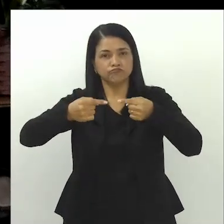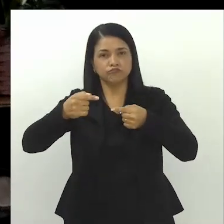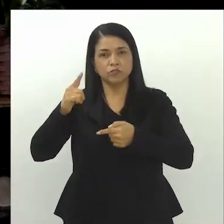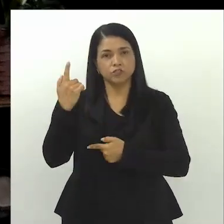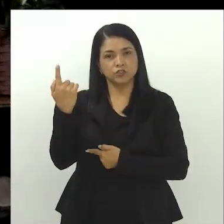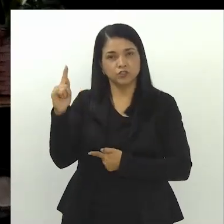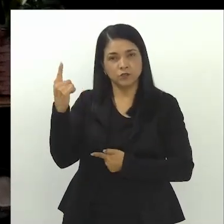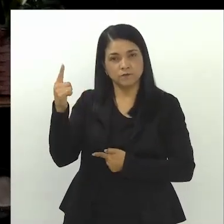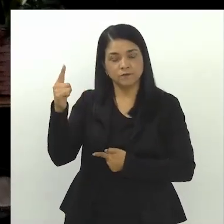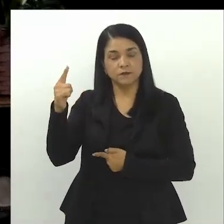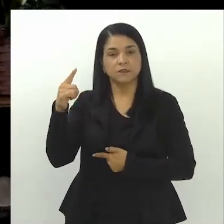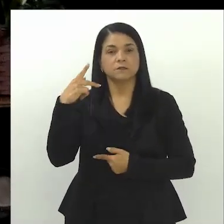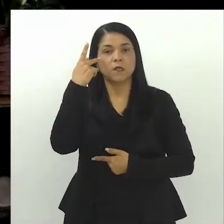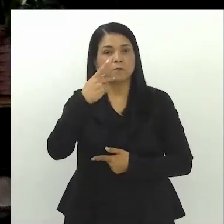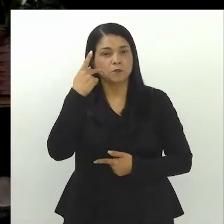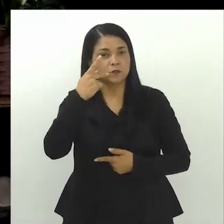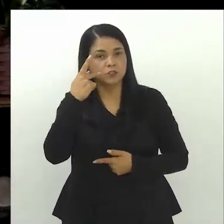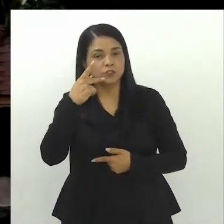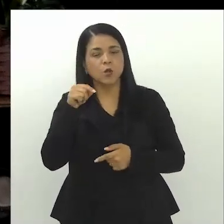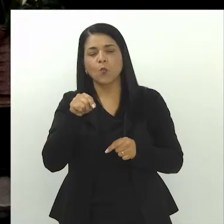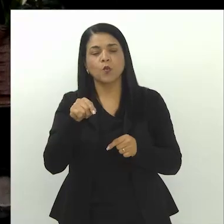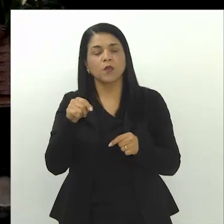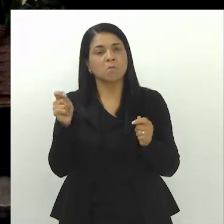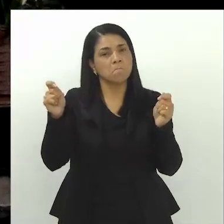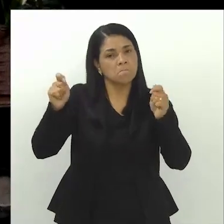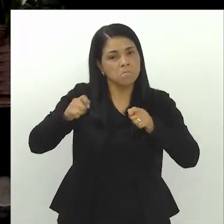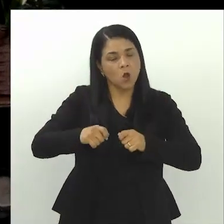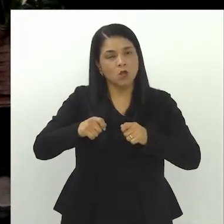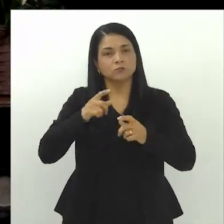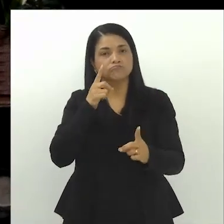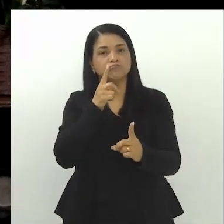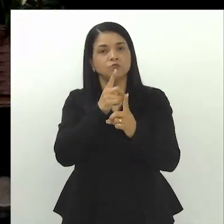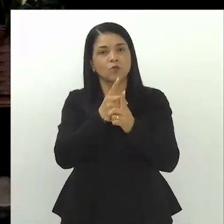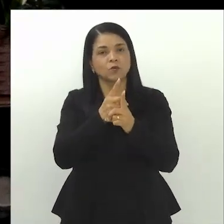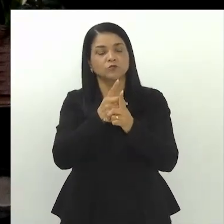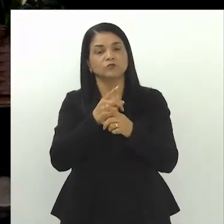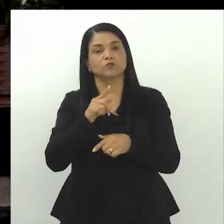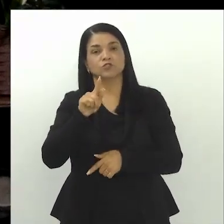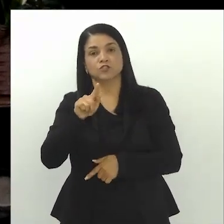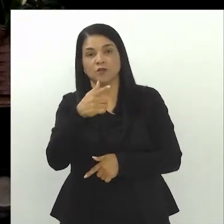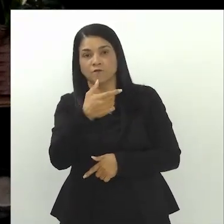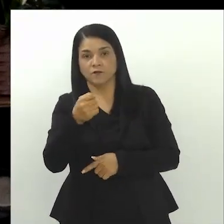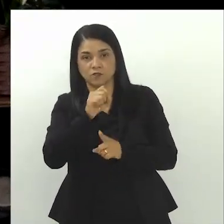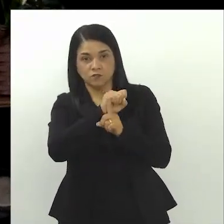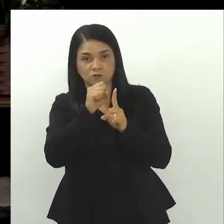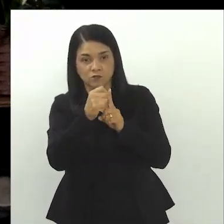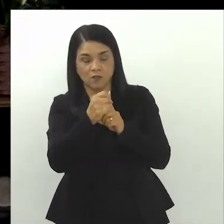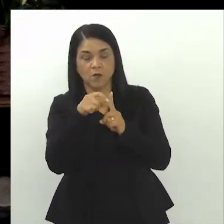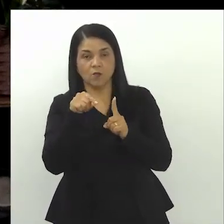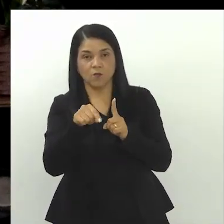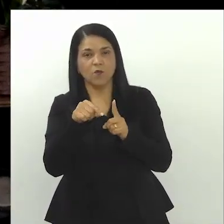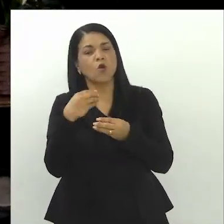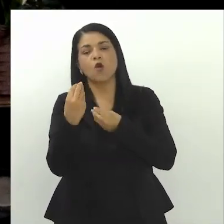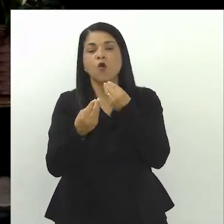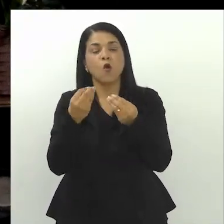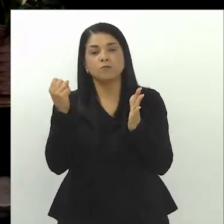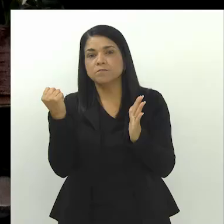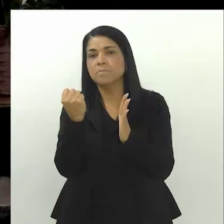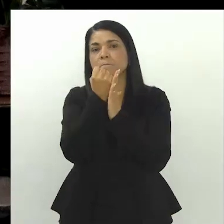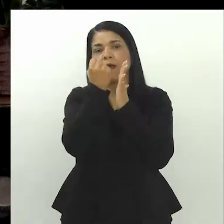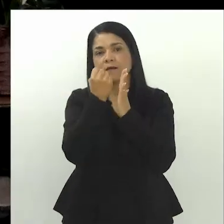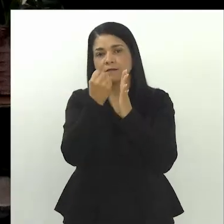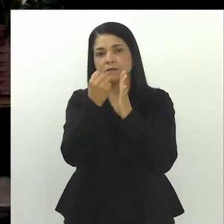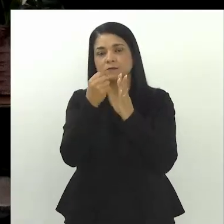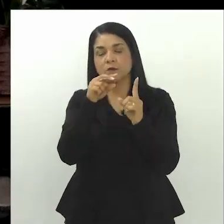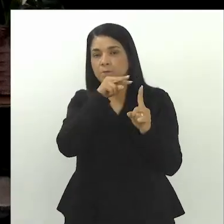geopolítica e contemporânea. Renato, eu quero dizer o que a gente pode tirar desse encontro do G20 social em relação a esse